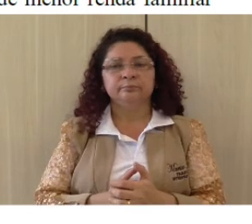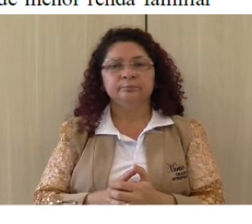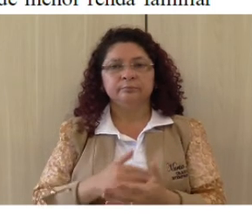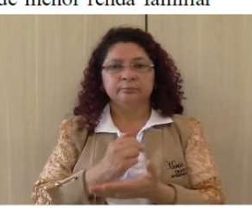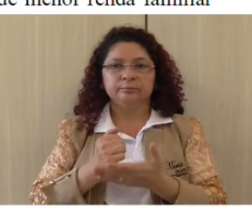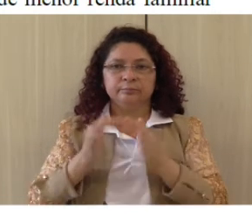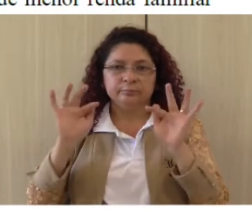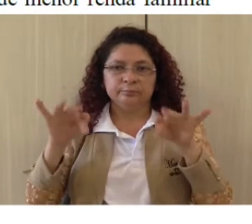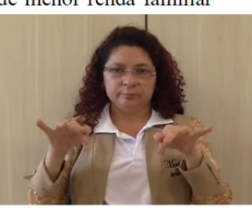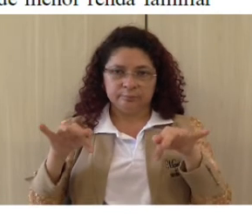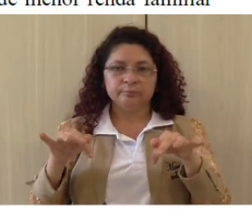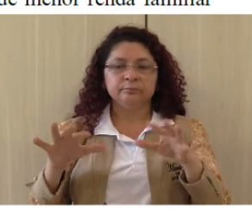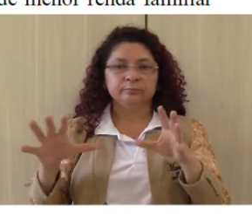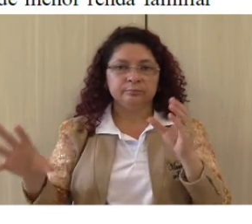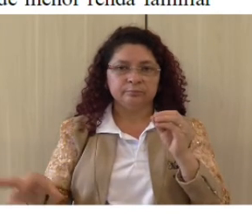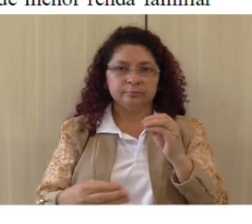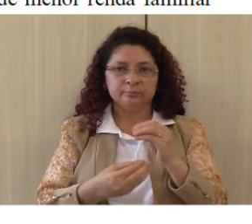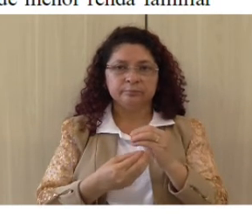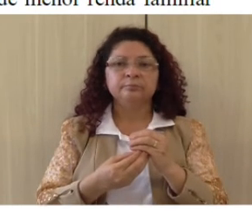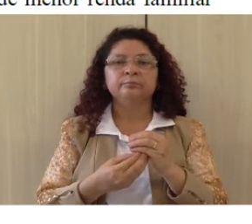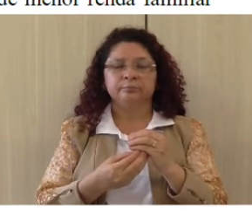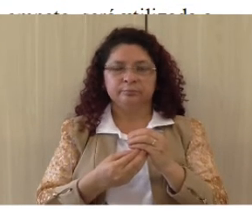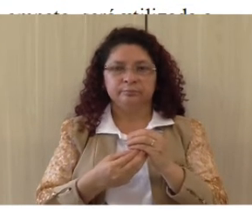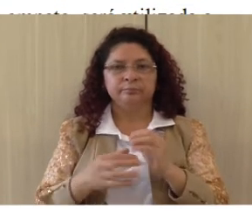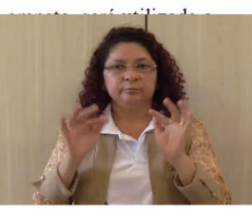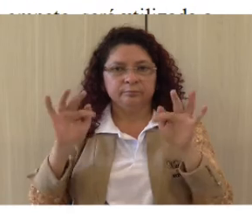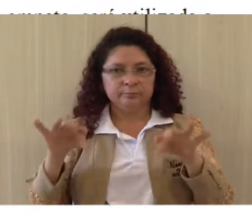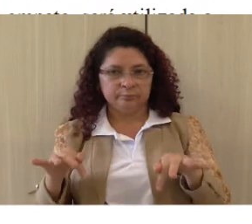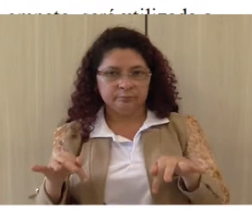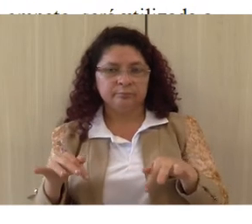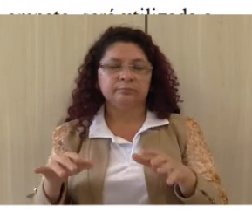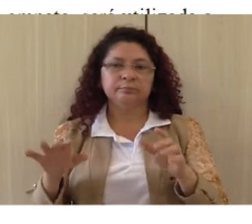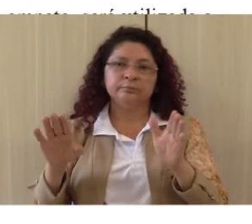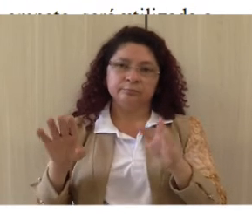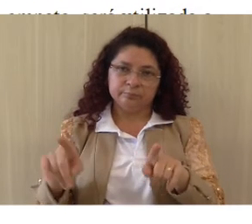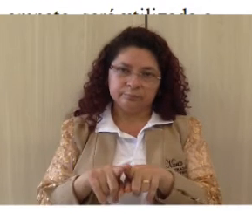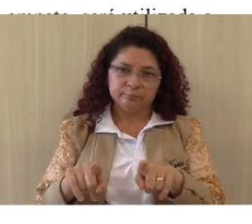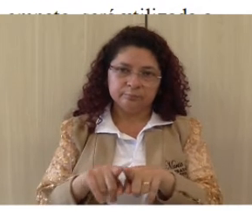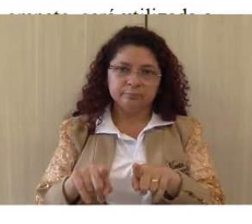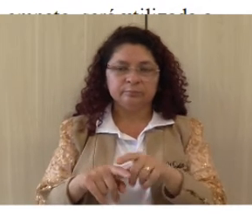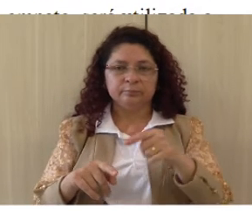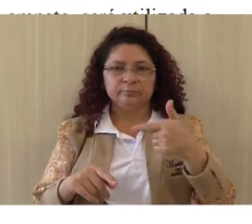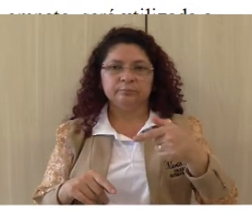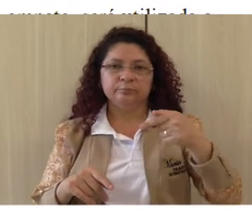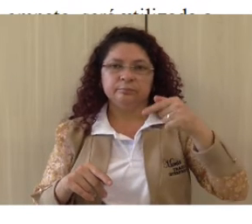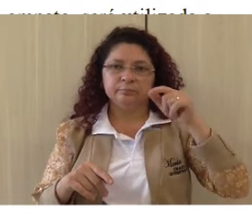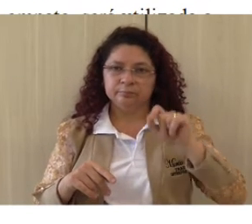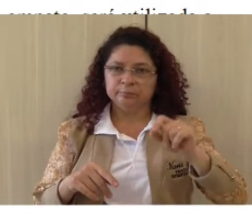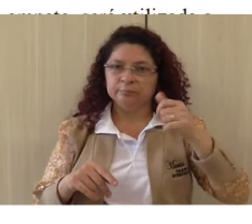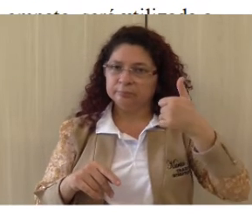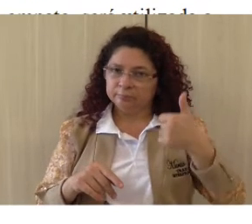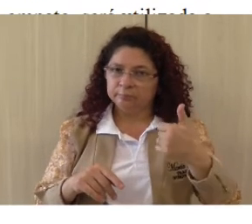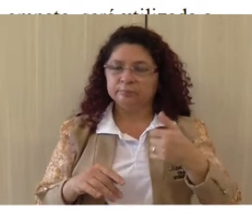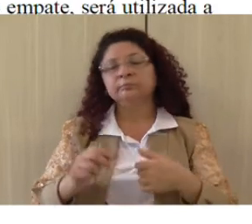no PSE será a somatória da nota obtida da média final calculada, de acordo com o item 7.1, e a nota